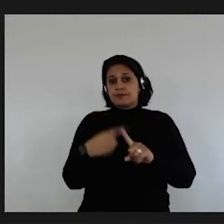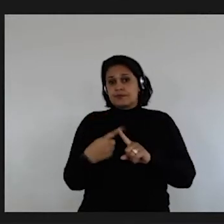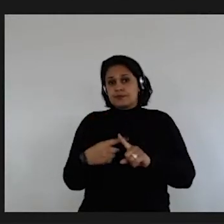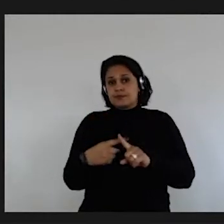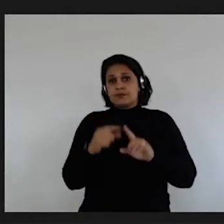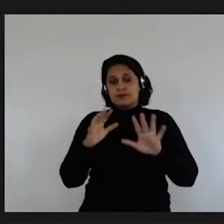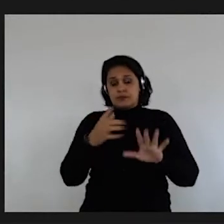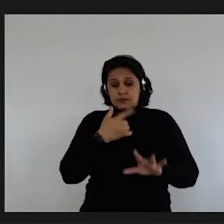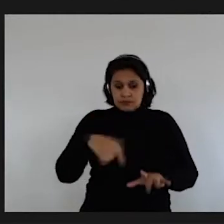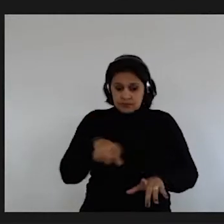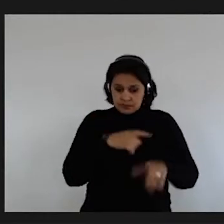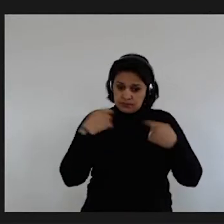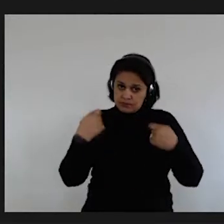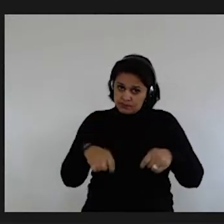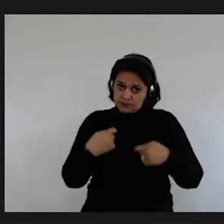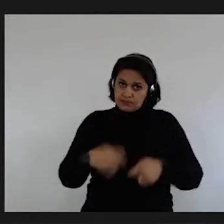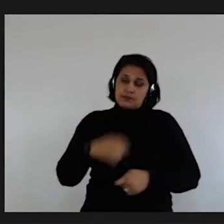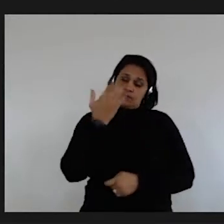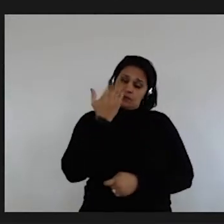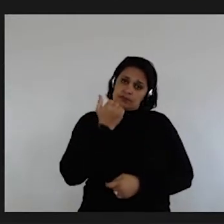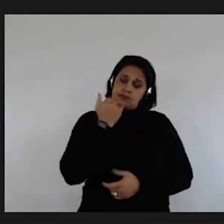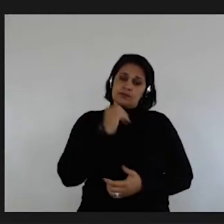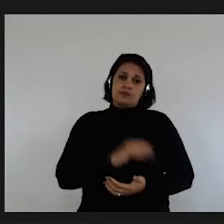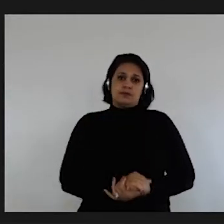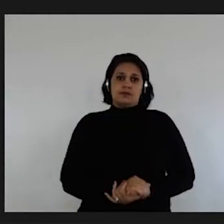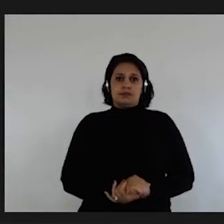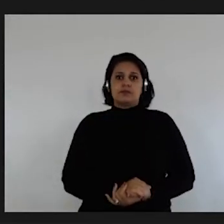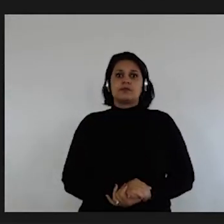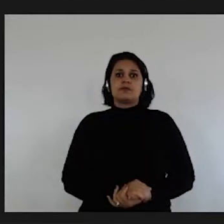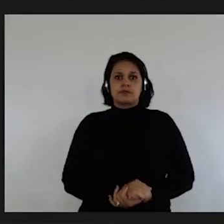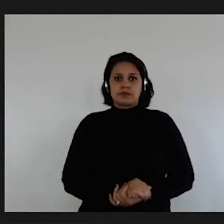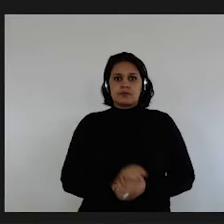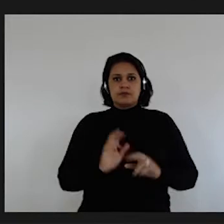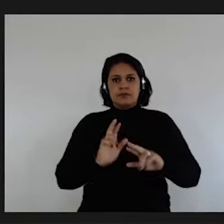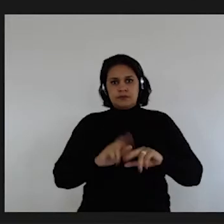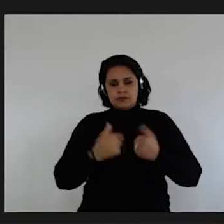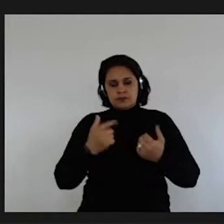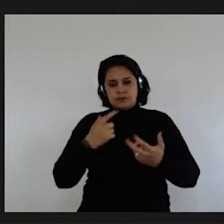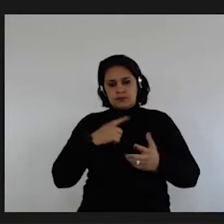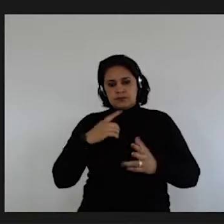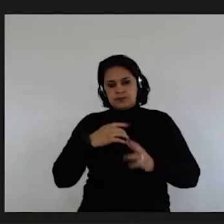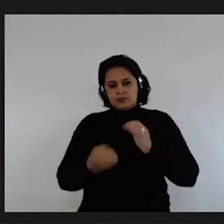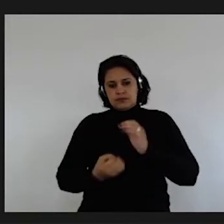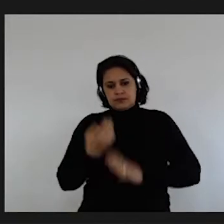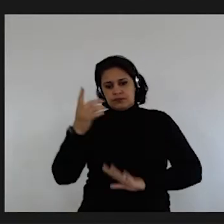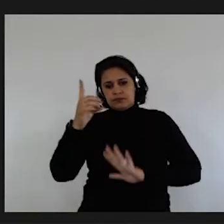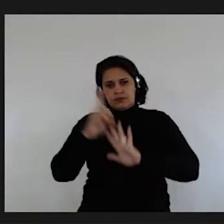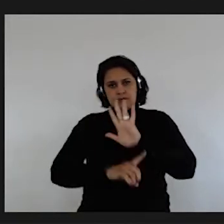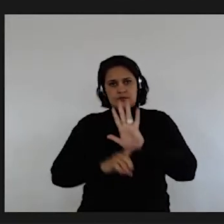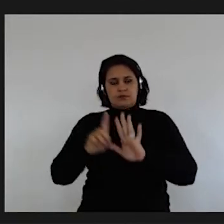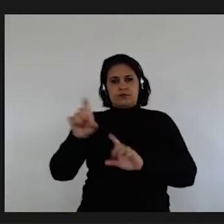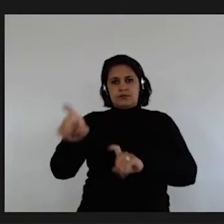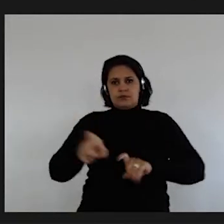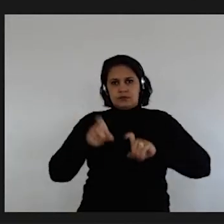comer. Aliás, essa necessidade foi mola propulsora do surgimento do direito agrário em todo o mundo.